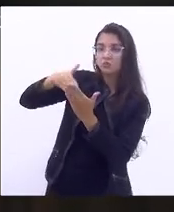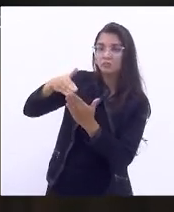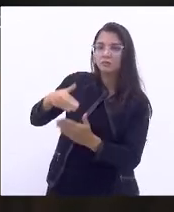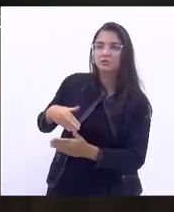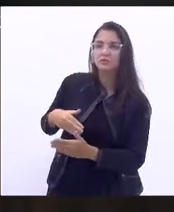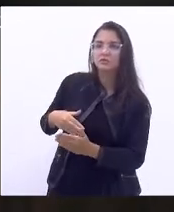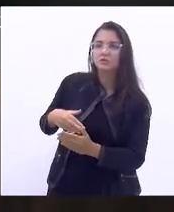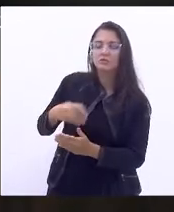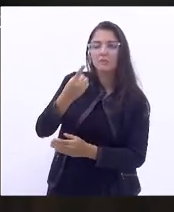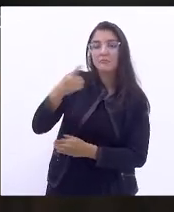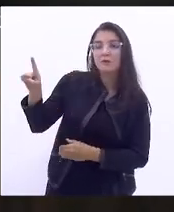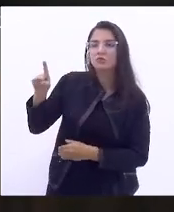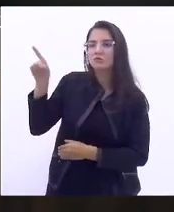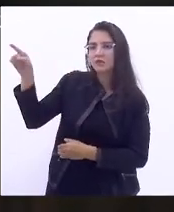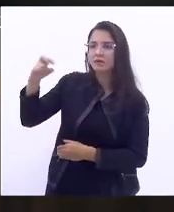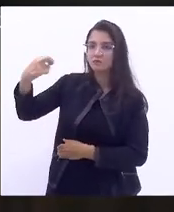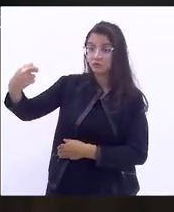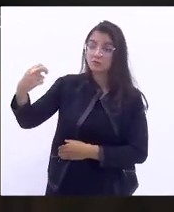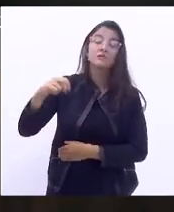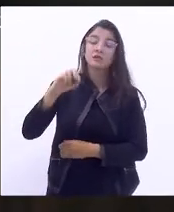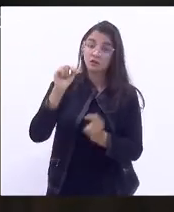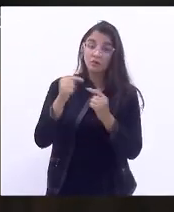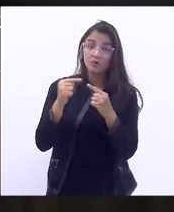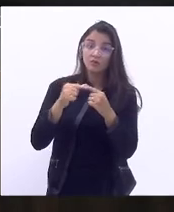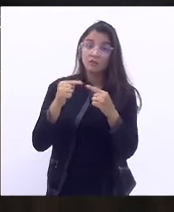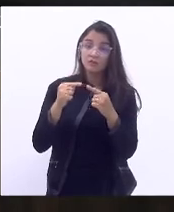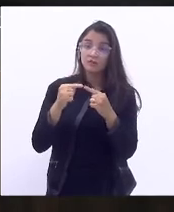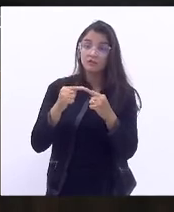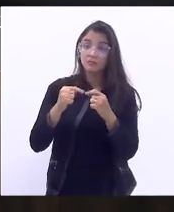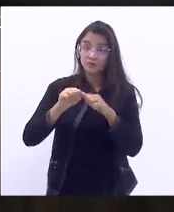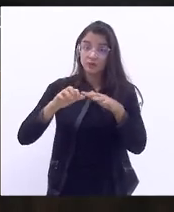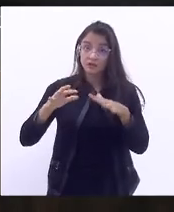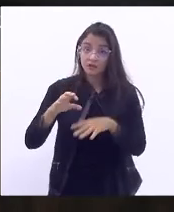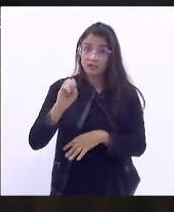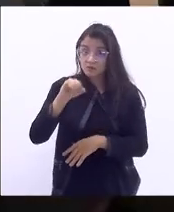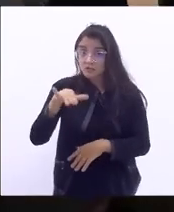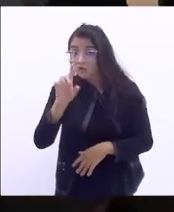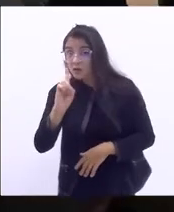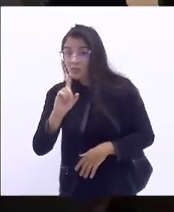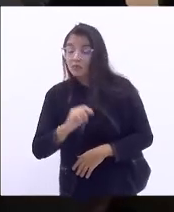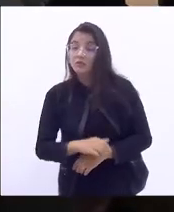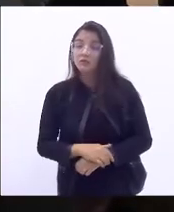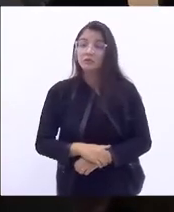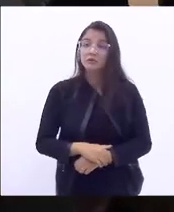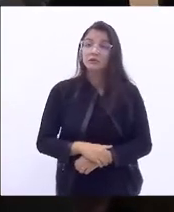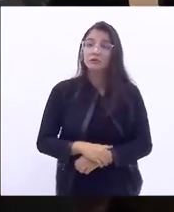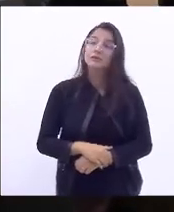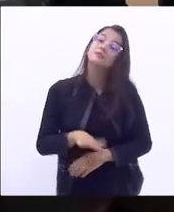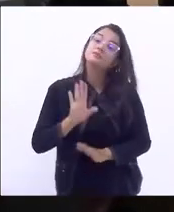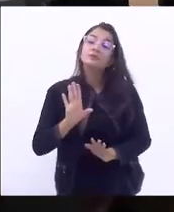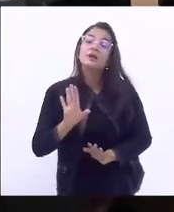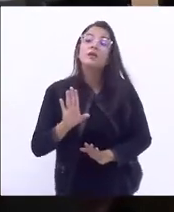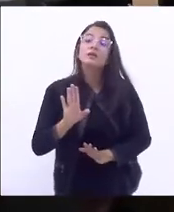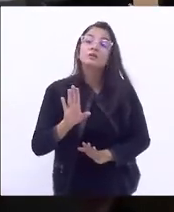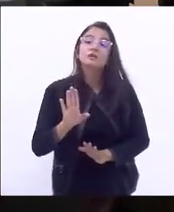fileira de poltrona, contava como plenário, está sim ou não? Senhor presidente, sim. Sim, não,